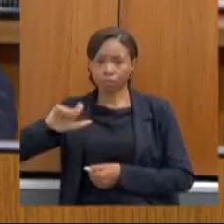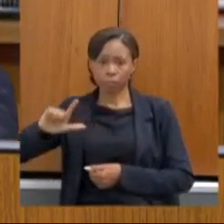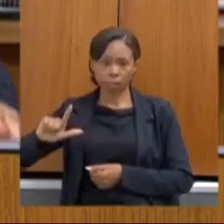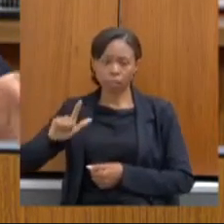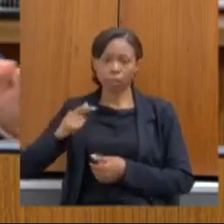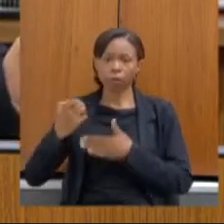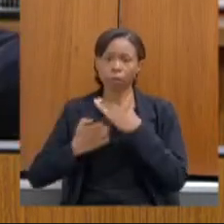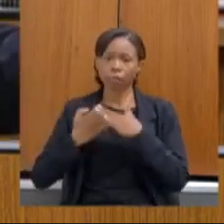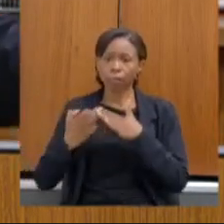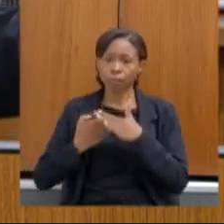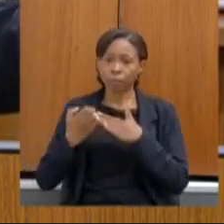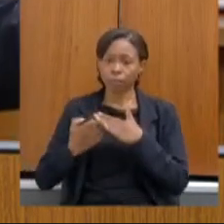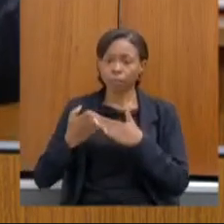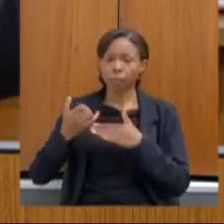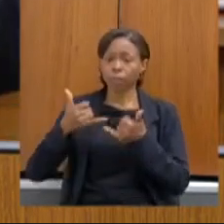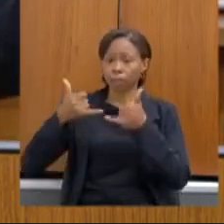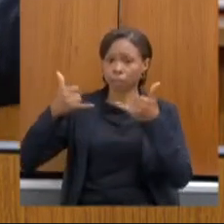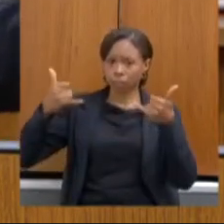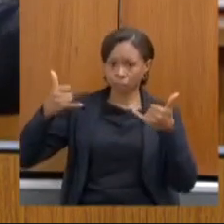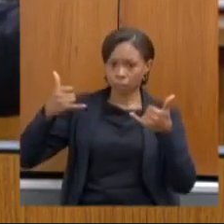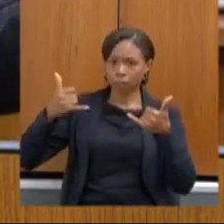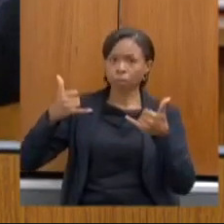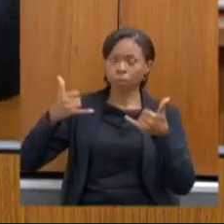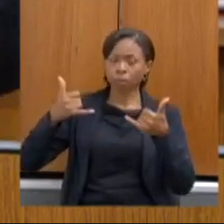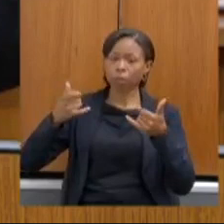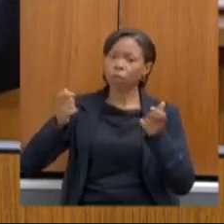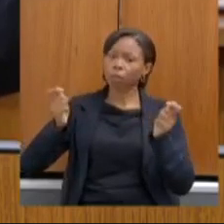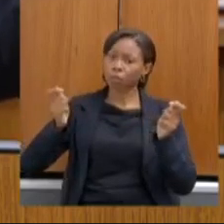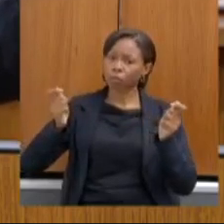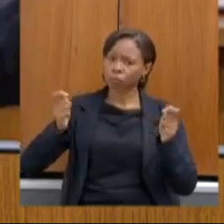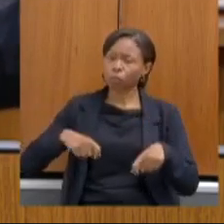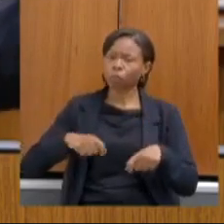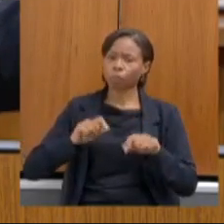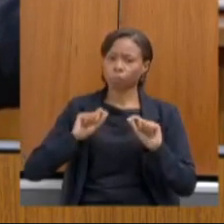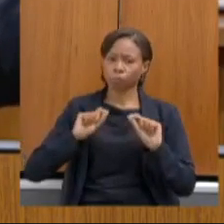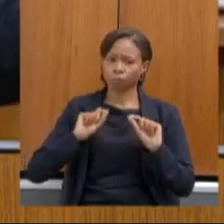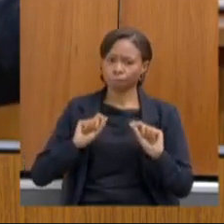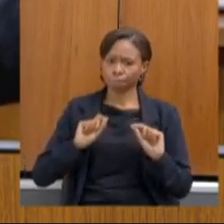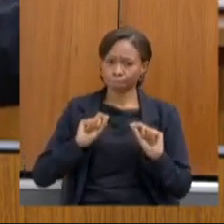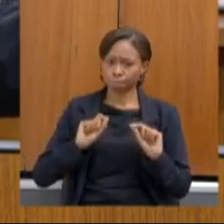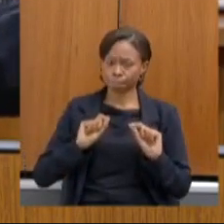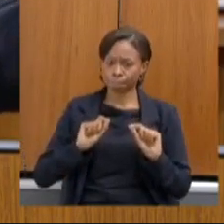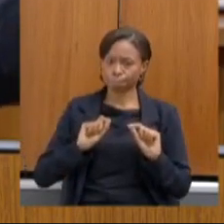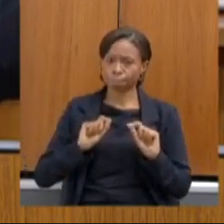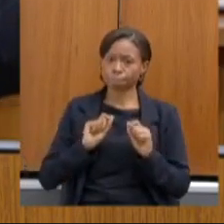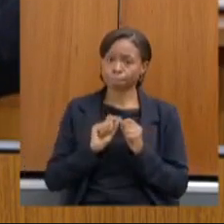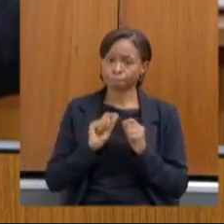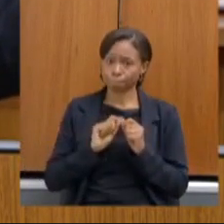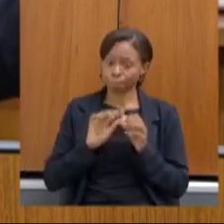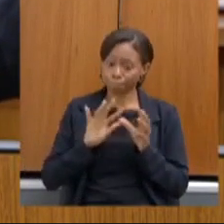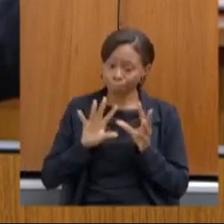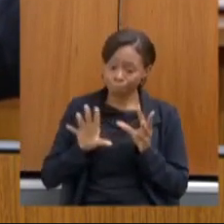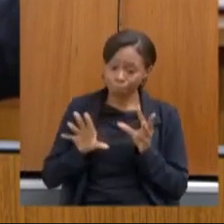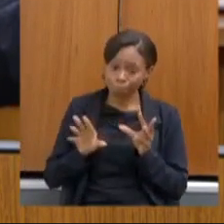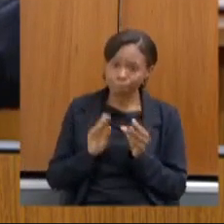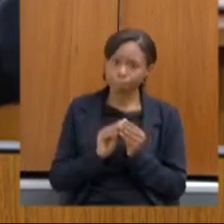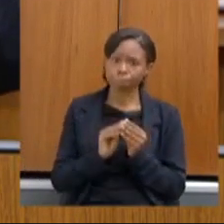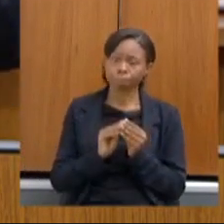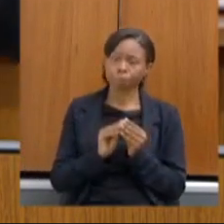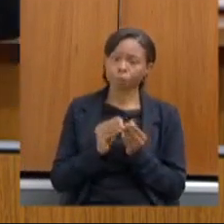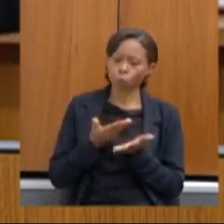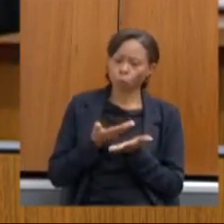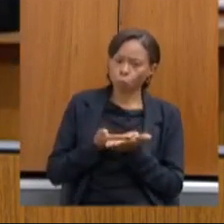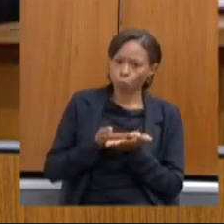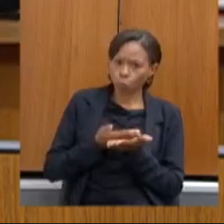de Energia Elétrica para que possa É concluir os